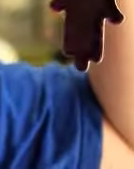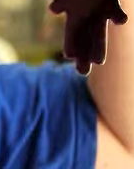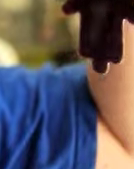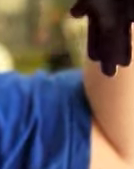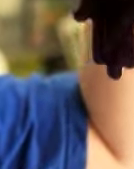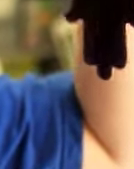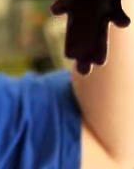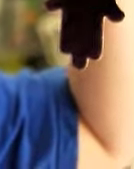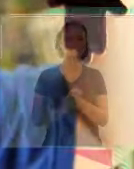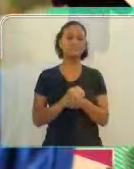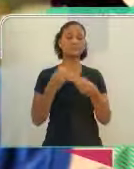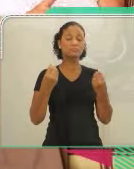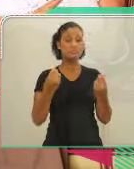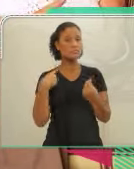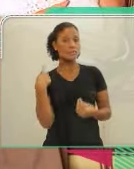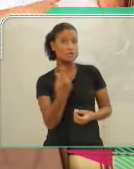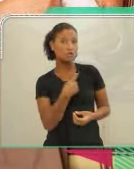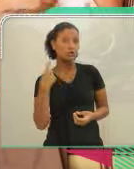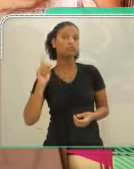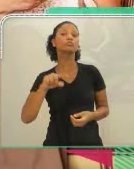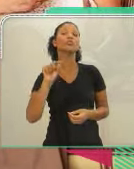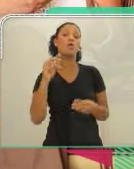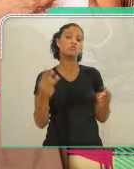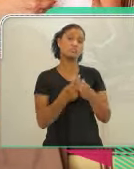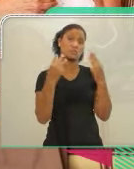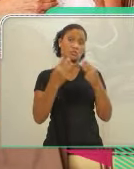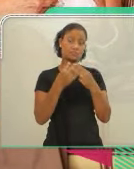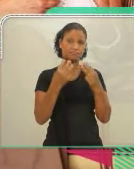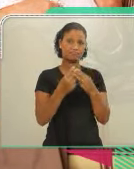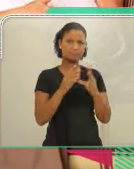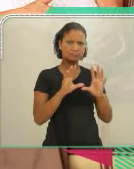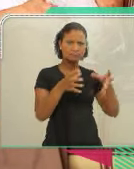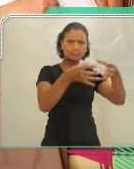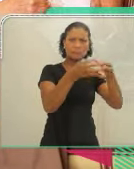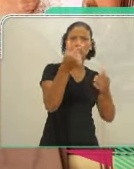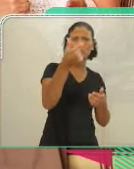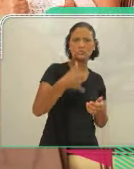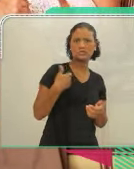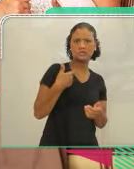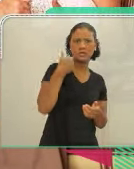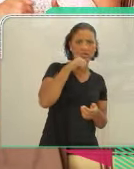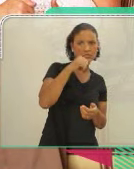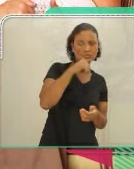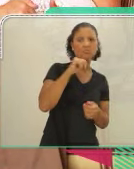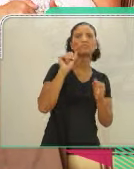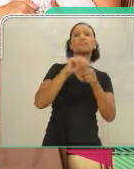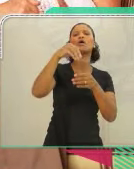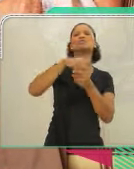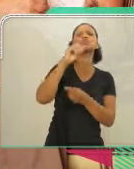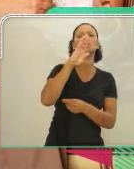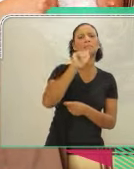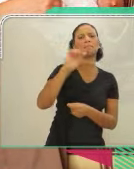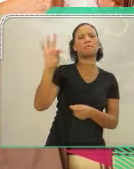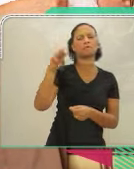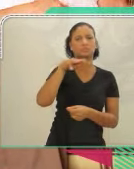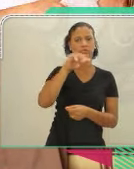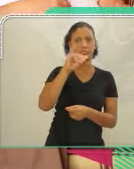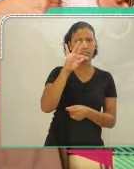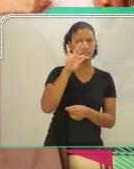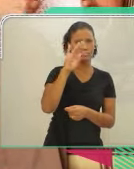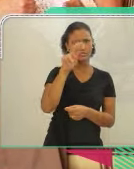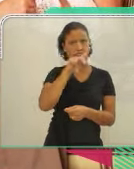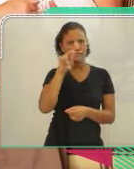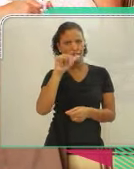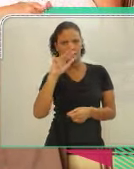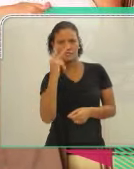oficina. Como nós somos judeus, aos 12 anos a menina faz bat mitzvah e o menino aos 13